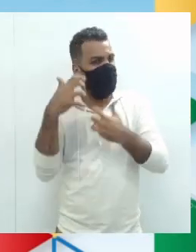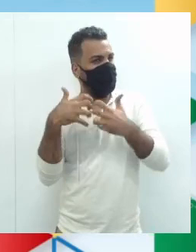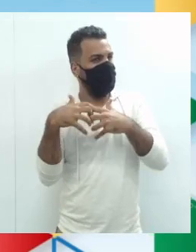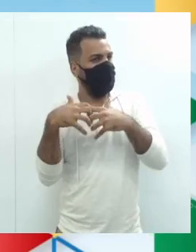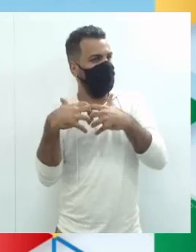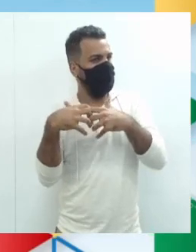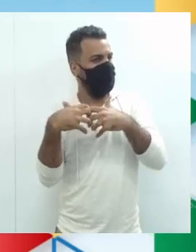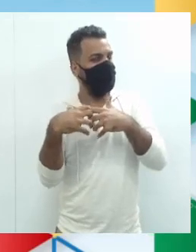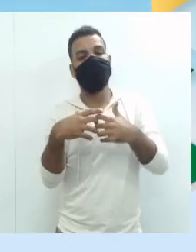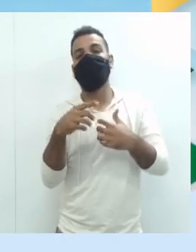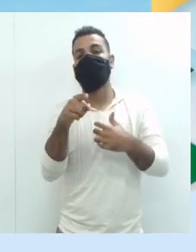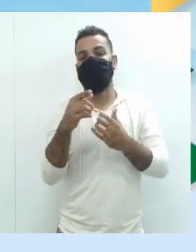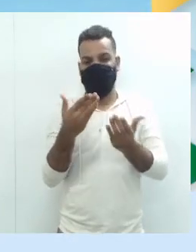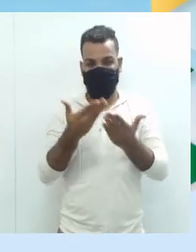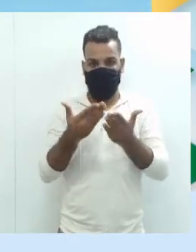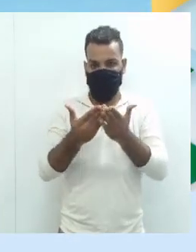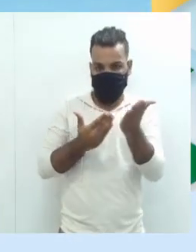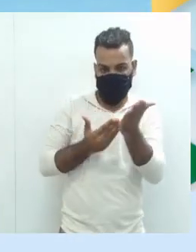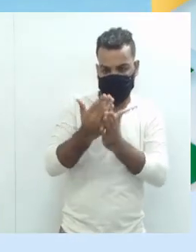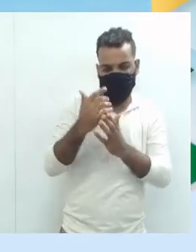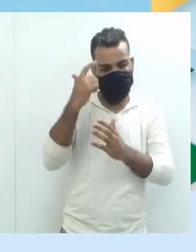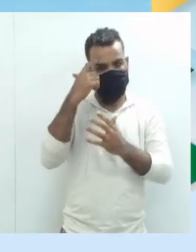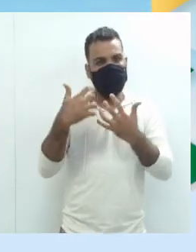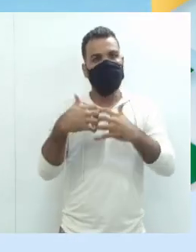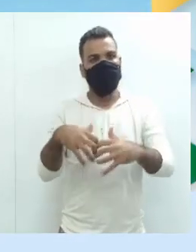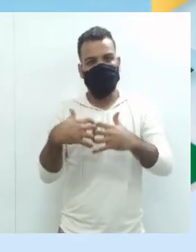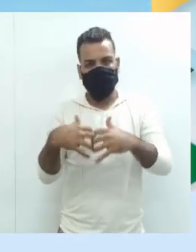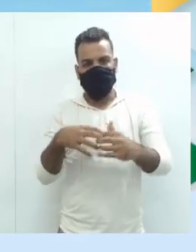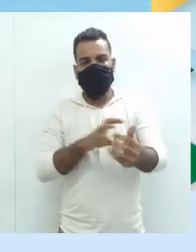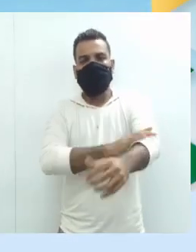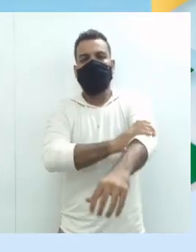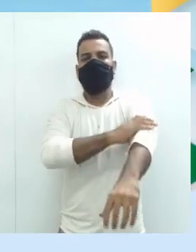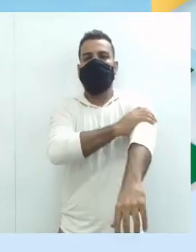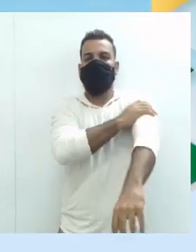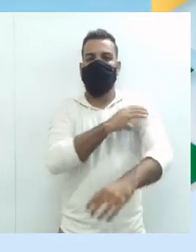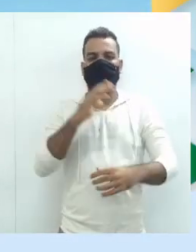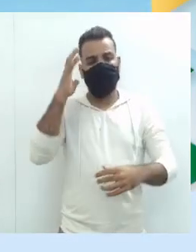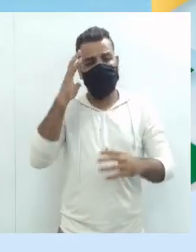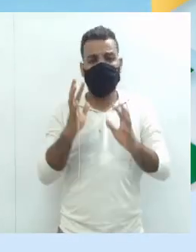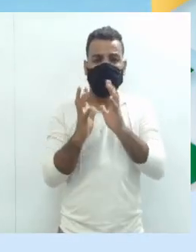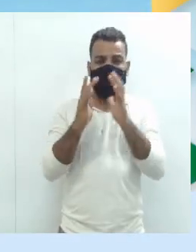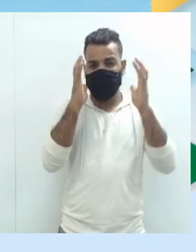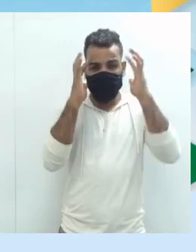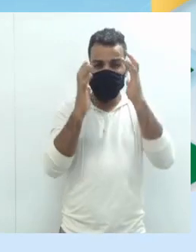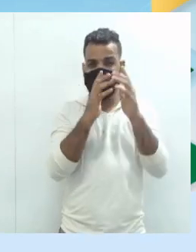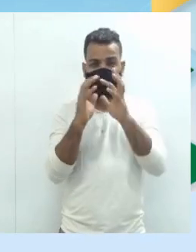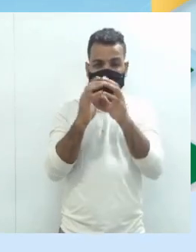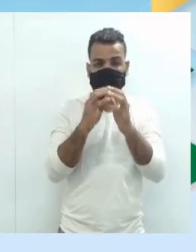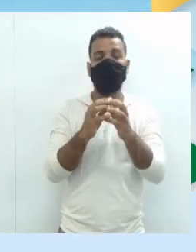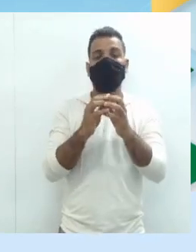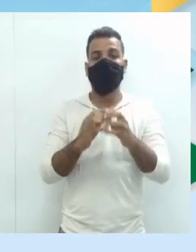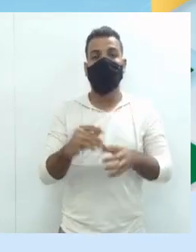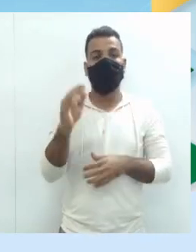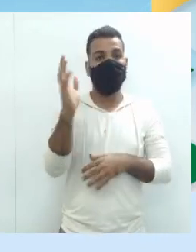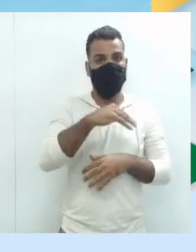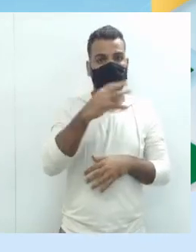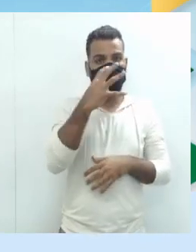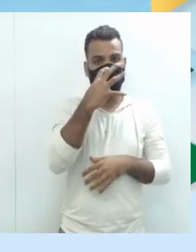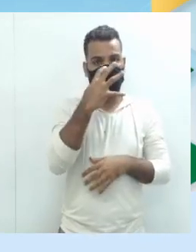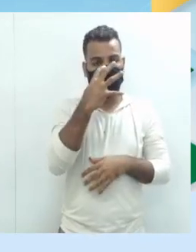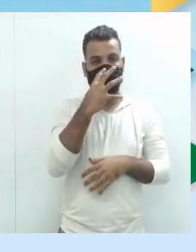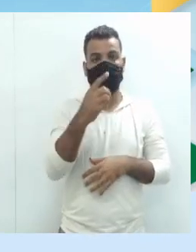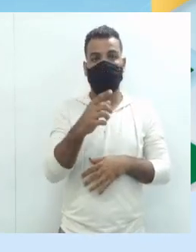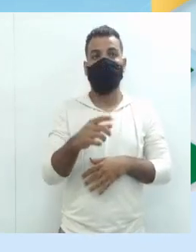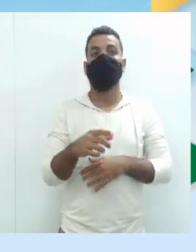certo? Para a gente poder começar a aula aí, né? Com a mente fresca, a mente aberta. Vamos dar uma olhadinha aí na tela de